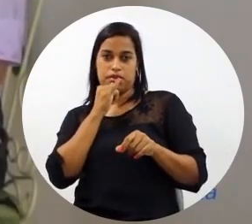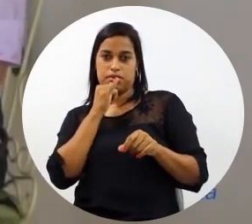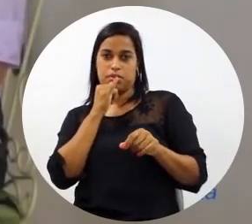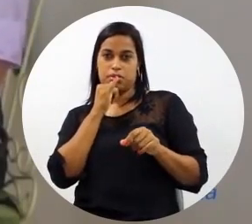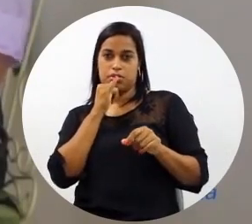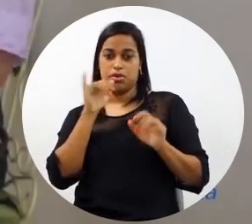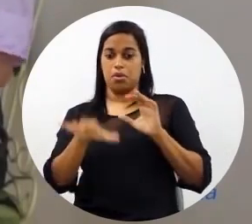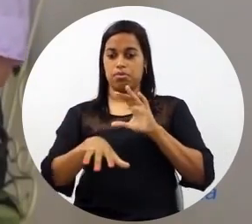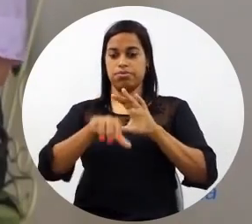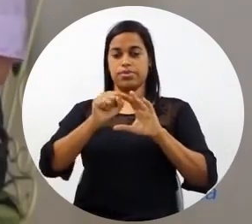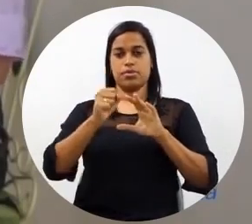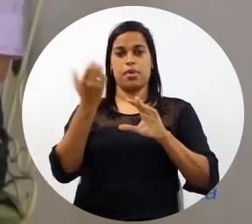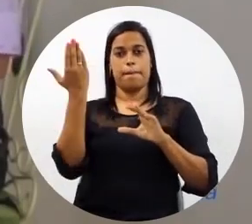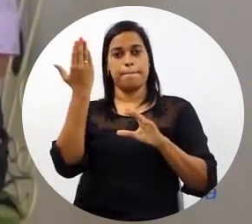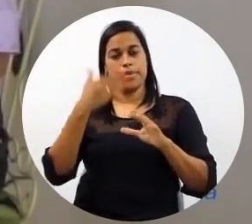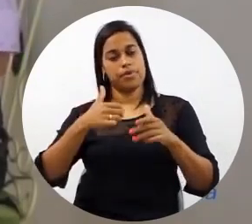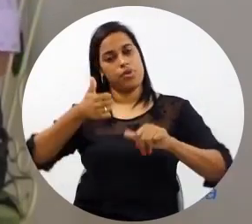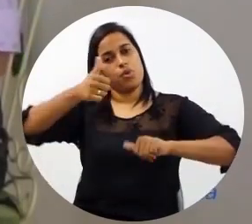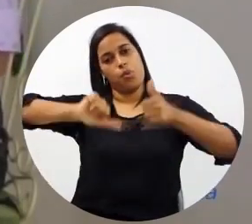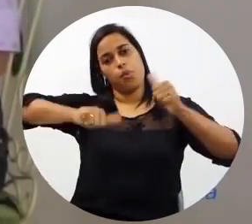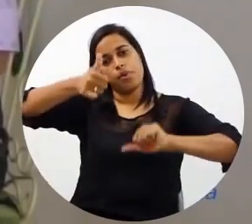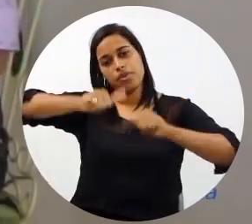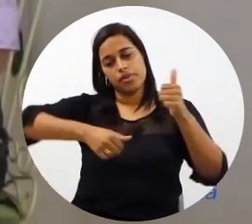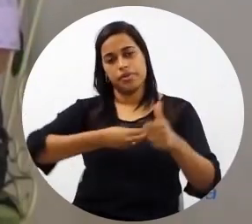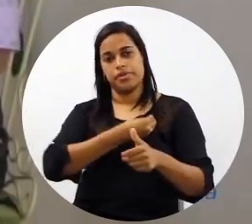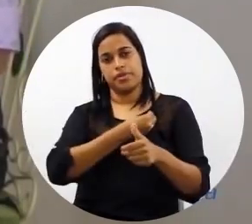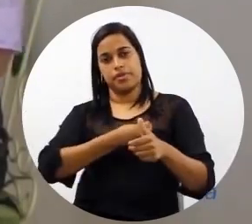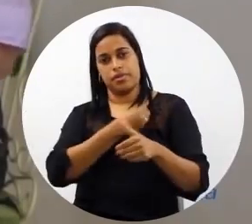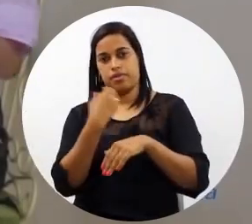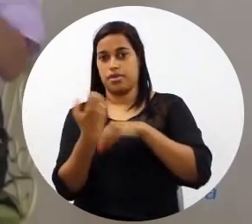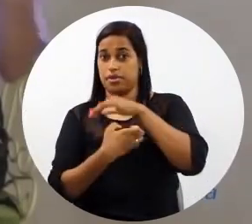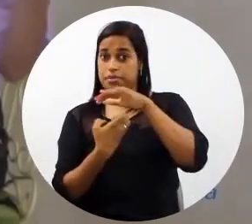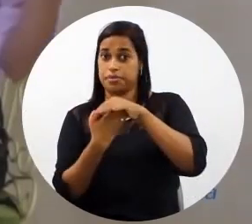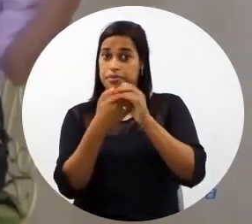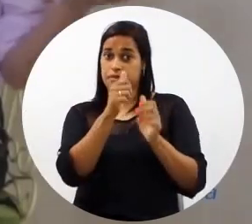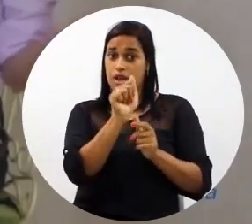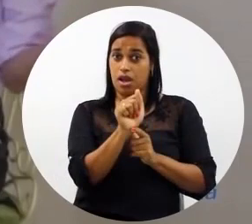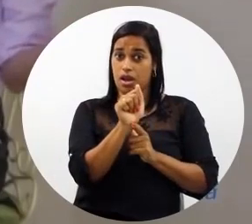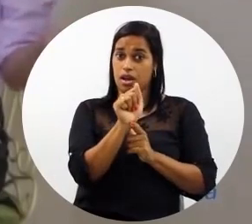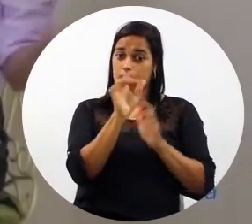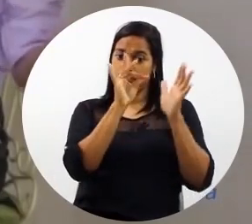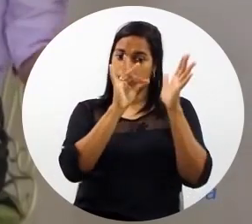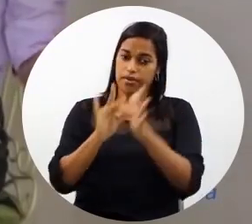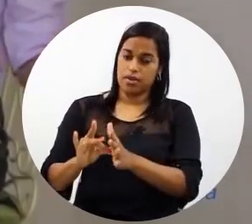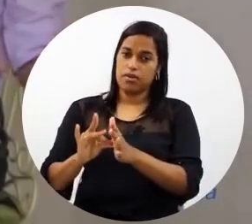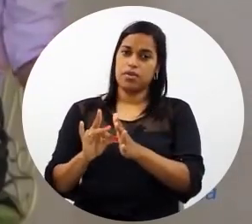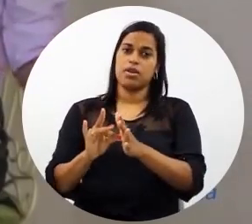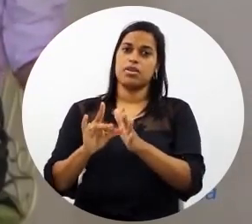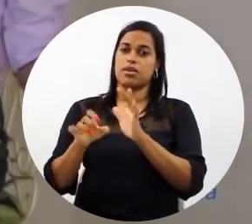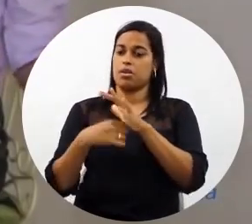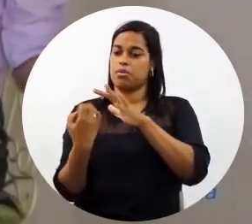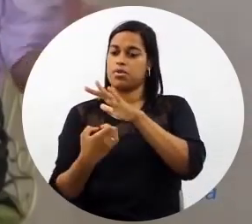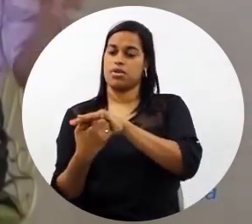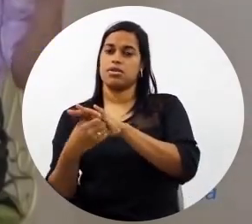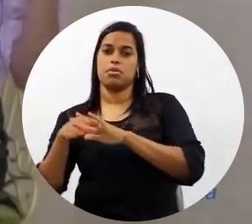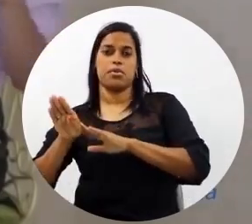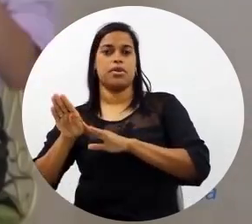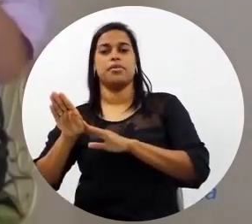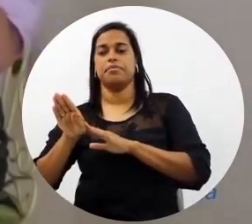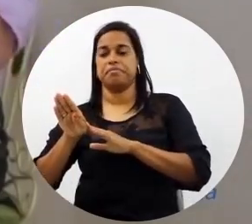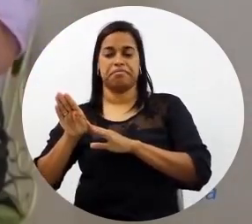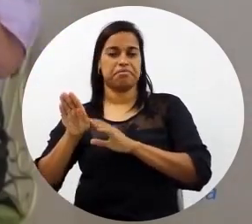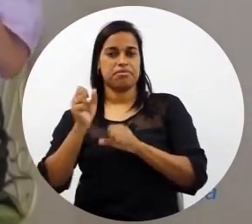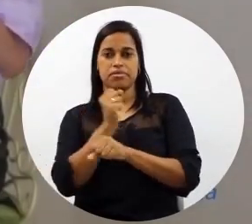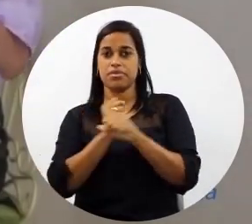um bom programa de qualidade de vida da empresa A e querer aplicar da mesma forma na empresa B. Porque